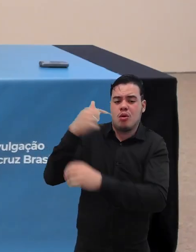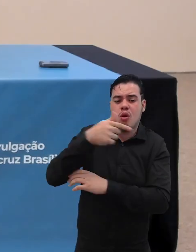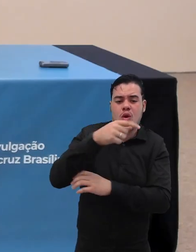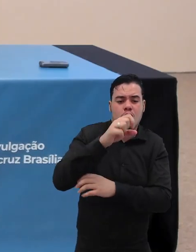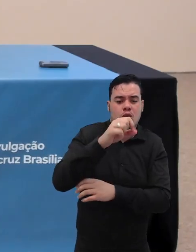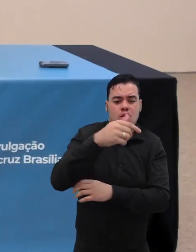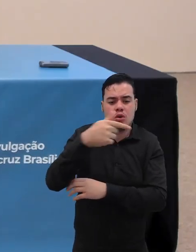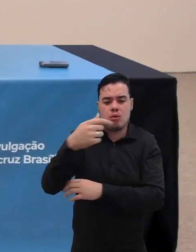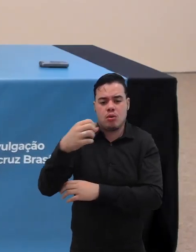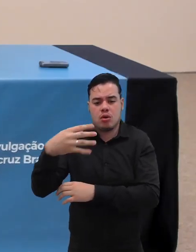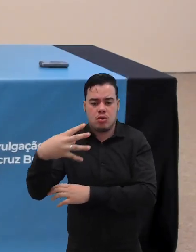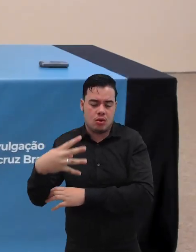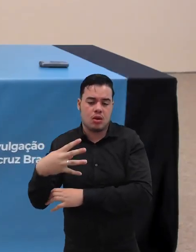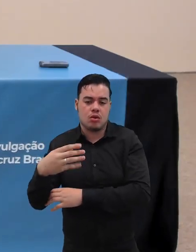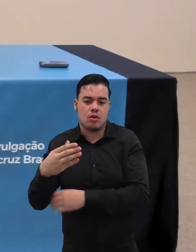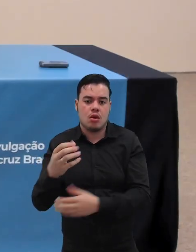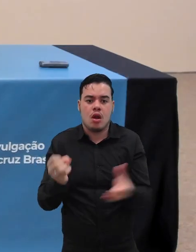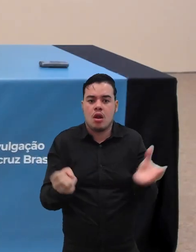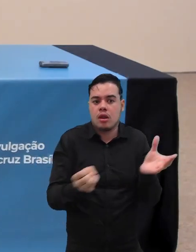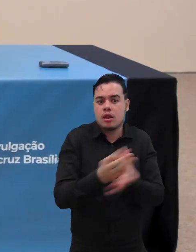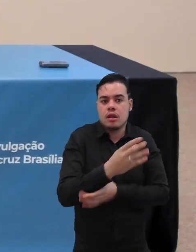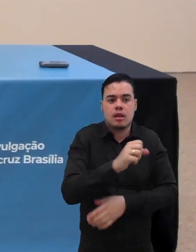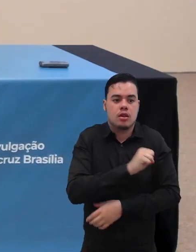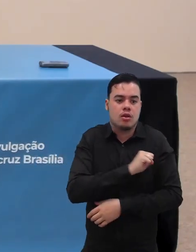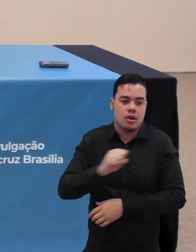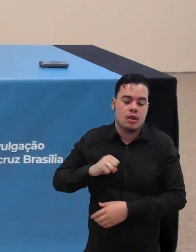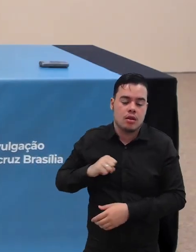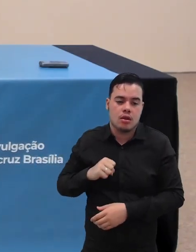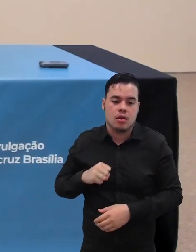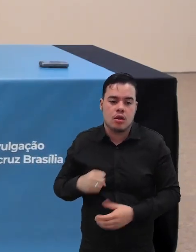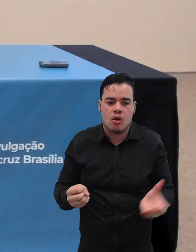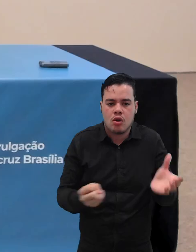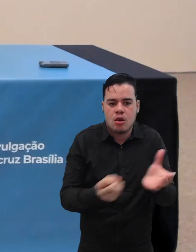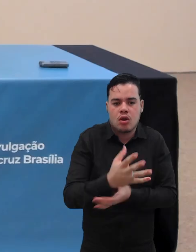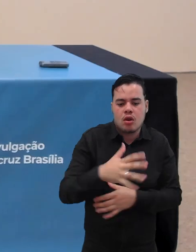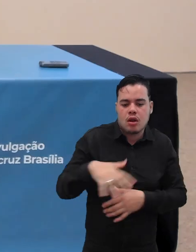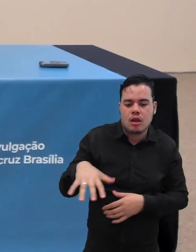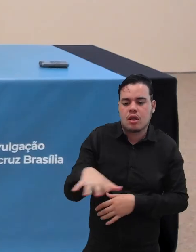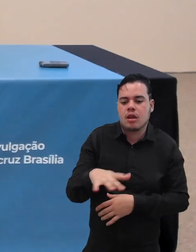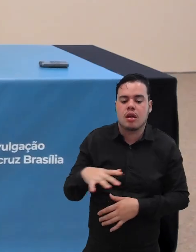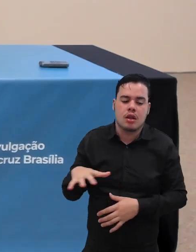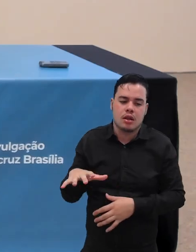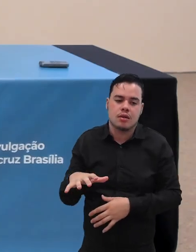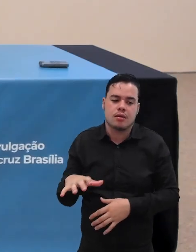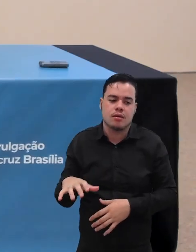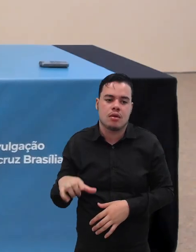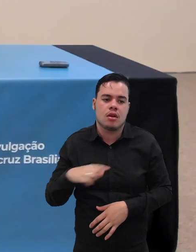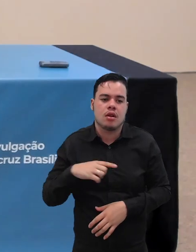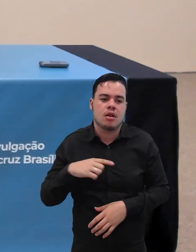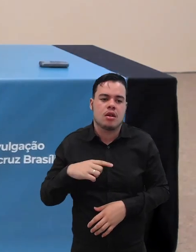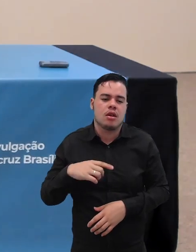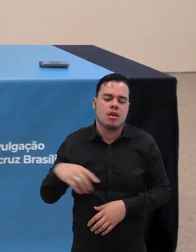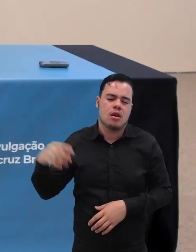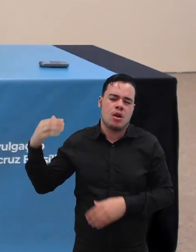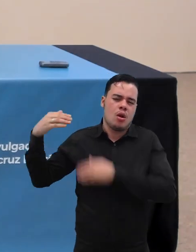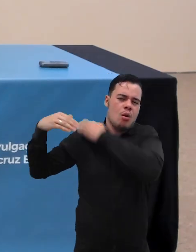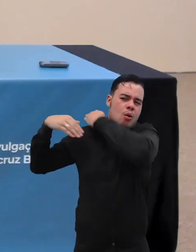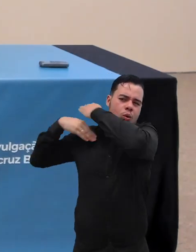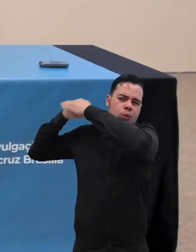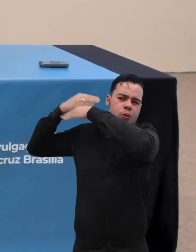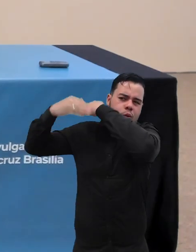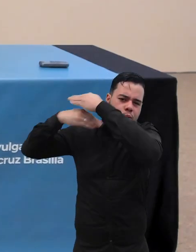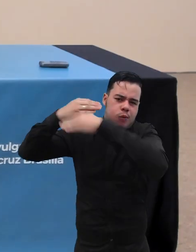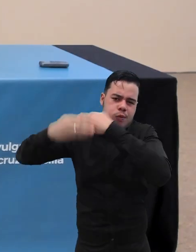essa secretaria, quando se criou esse departamento, e a gente tem aí um histórico de